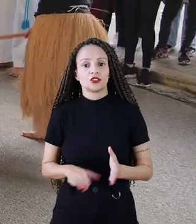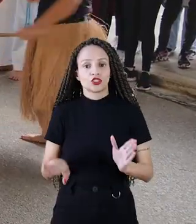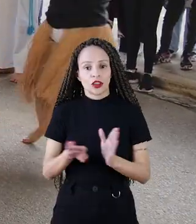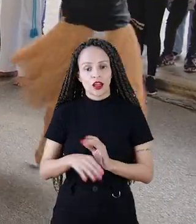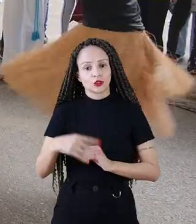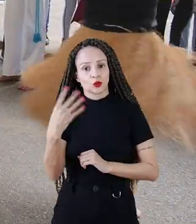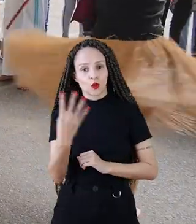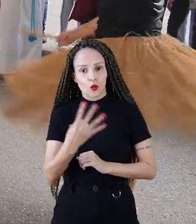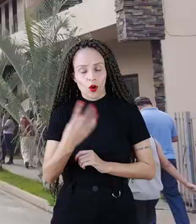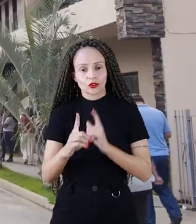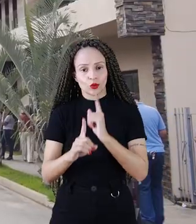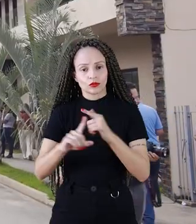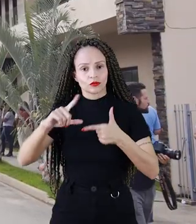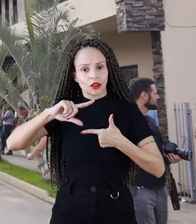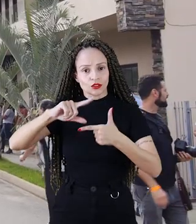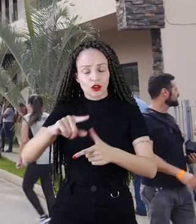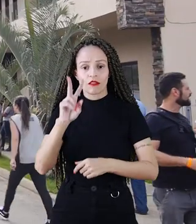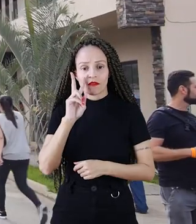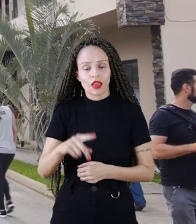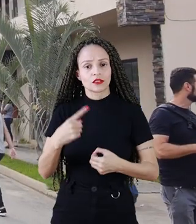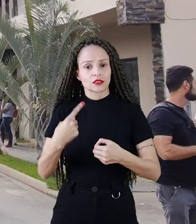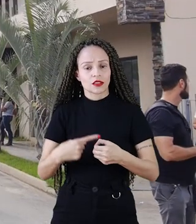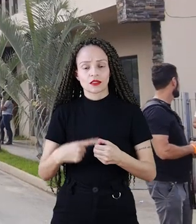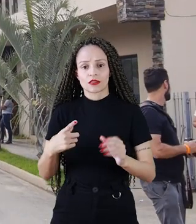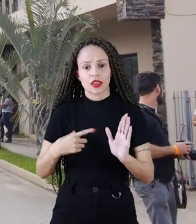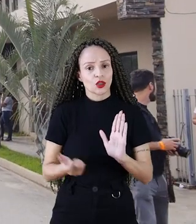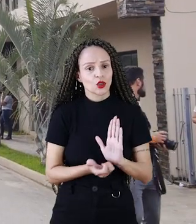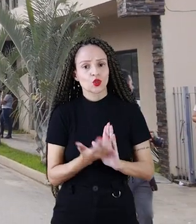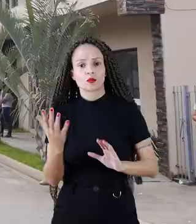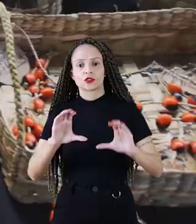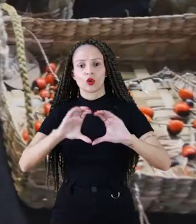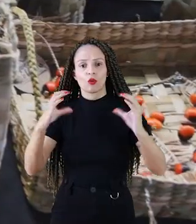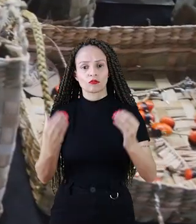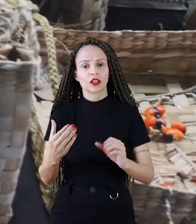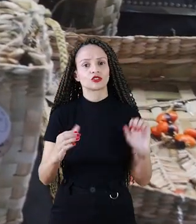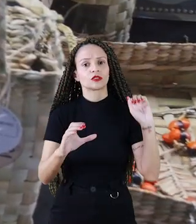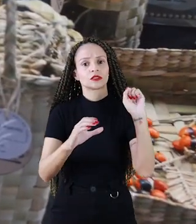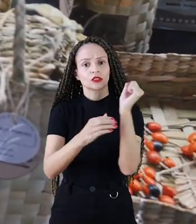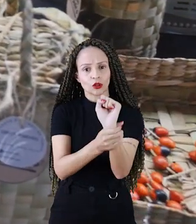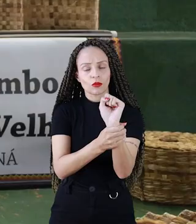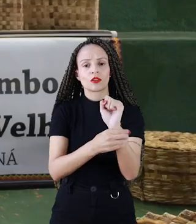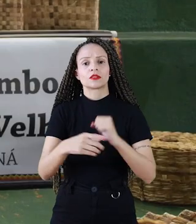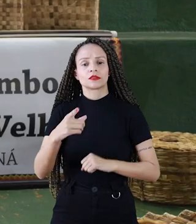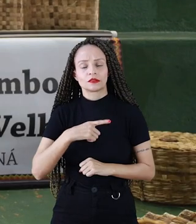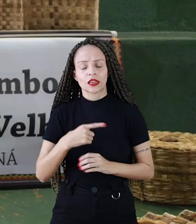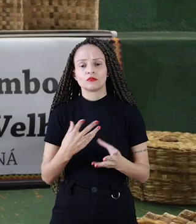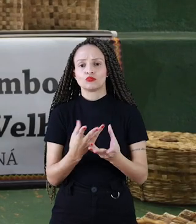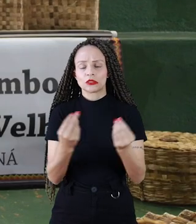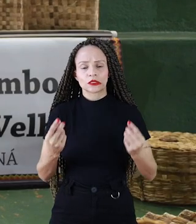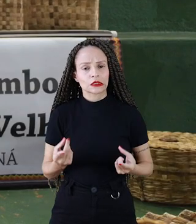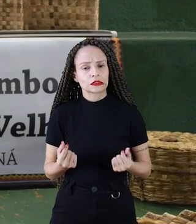chegar no quarto encontro tradições e vir numa cidade que tem inúmeras Comunidades Quilombolas que tem